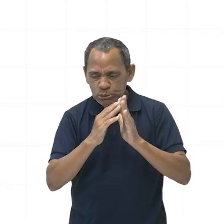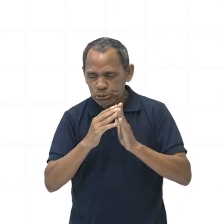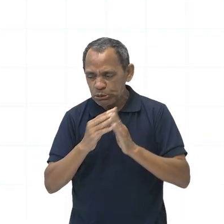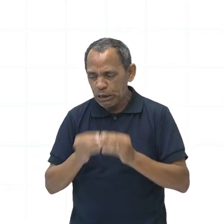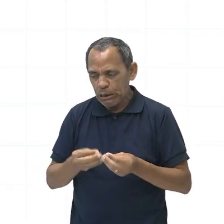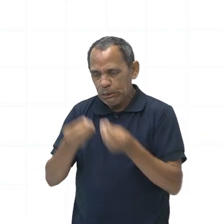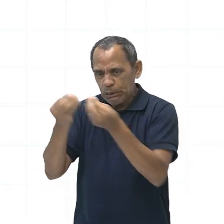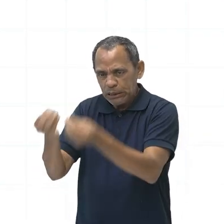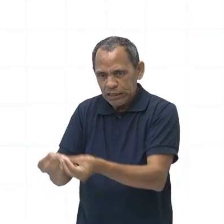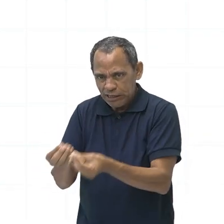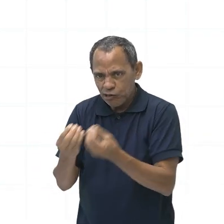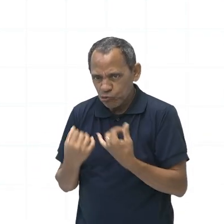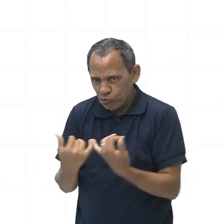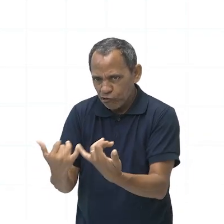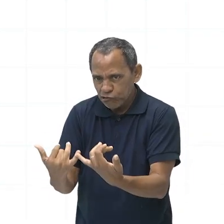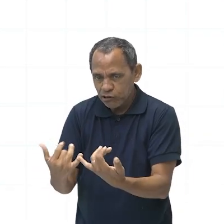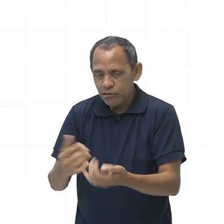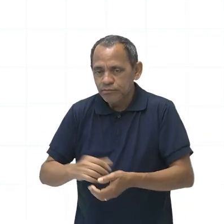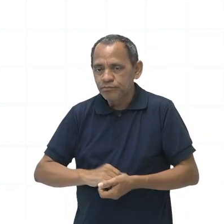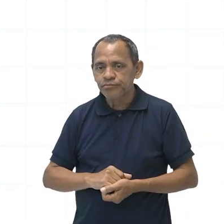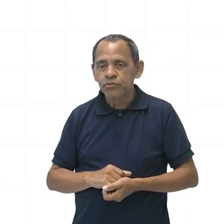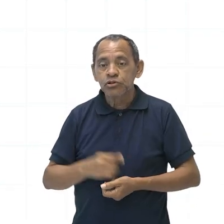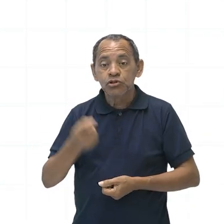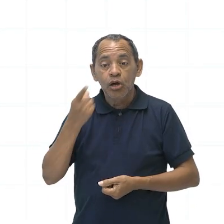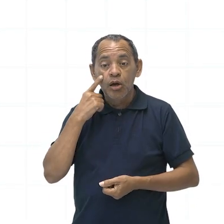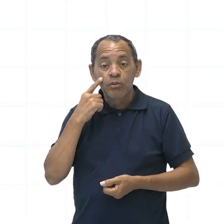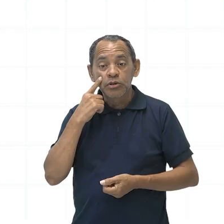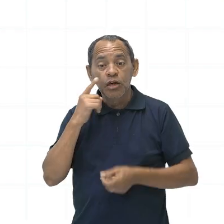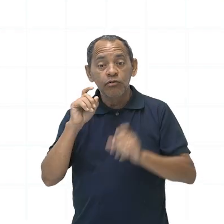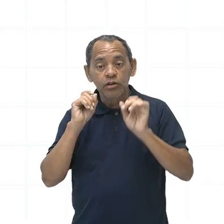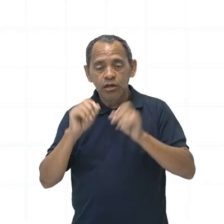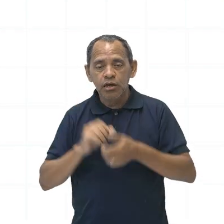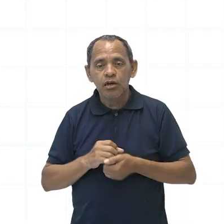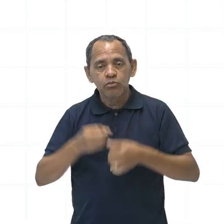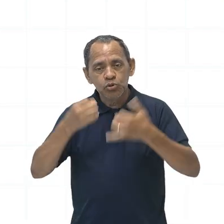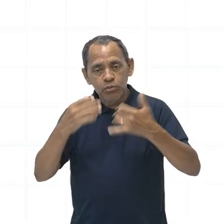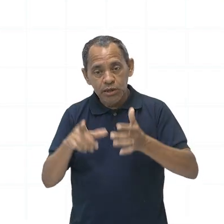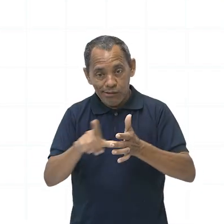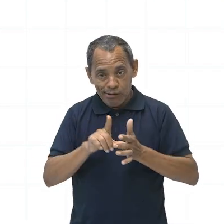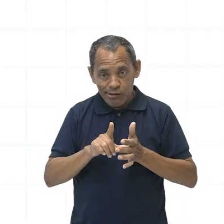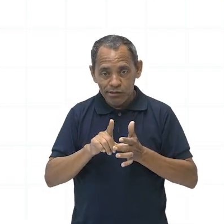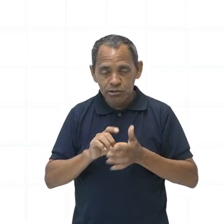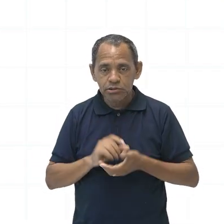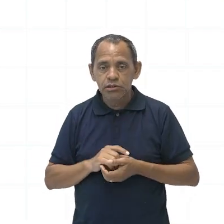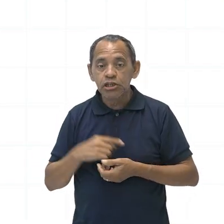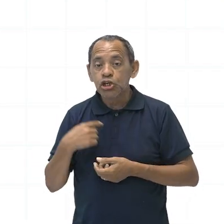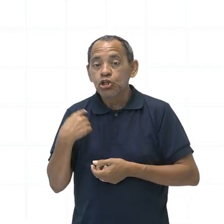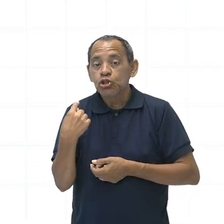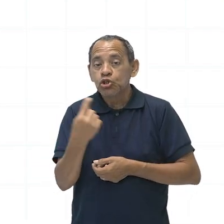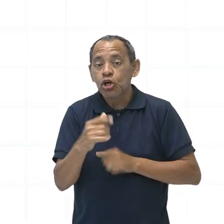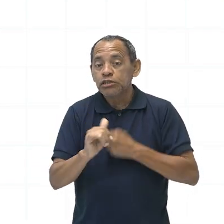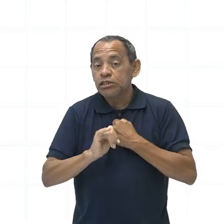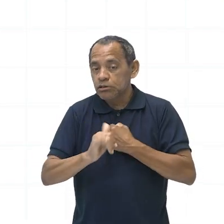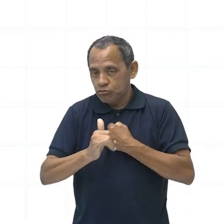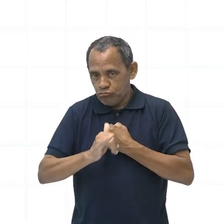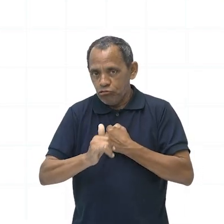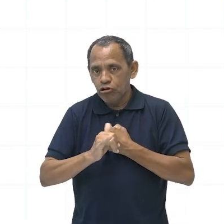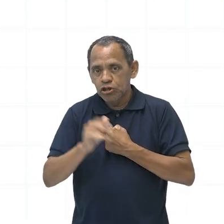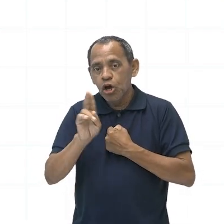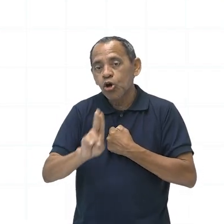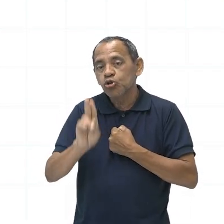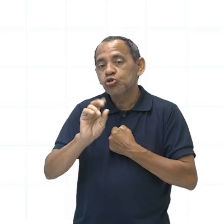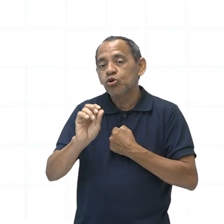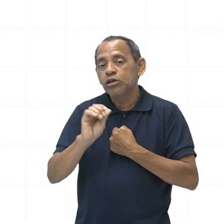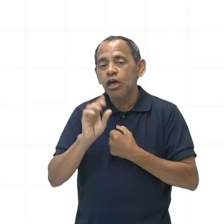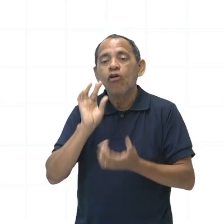neste jardim? Então observem que, como eu disse a vocês, a nossa crônica utilizou